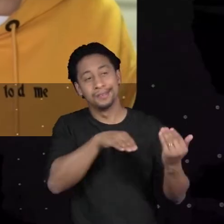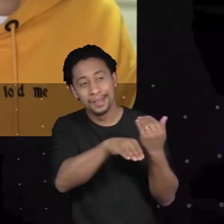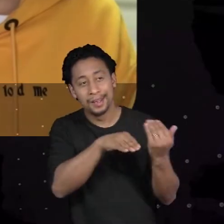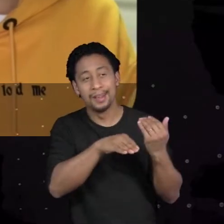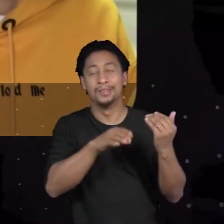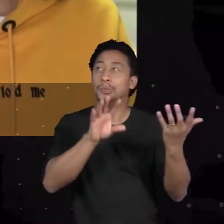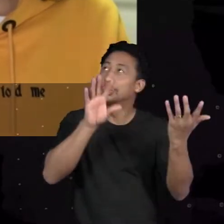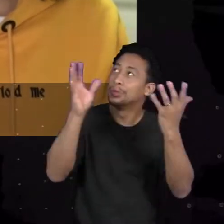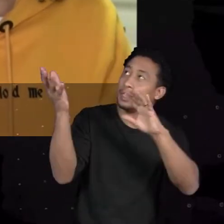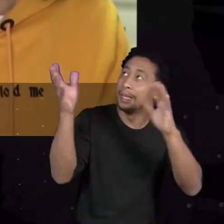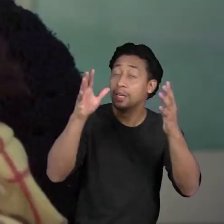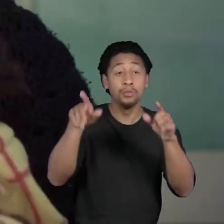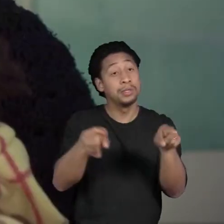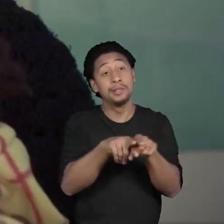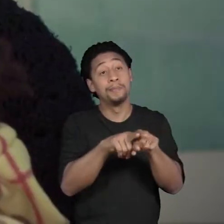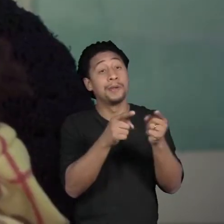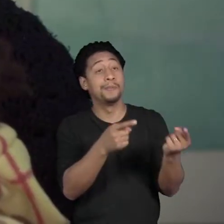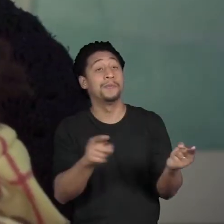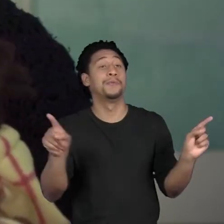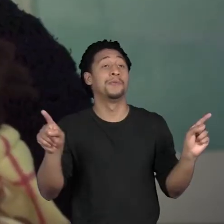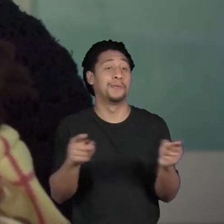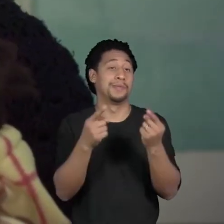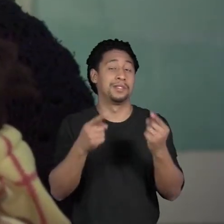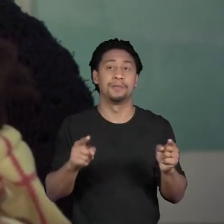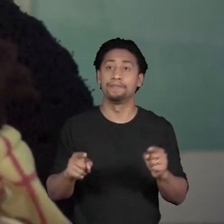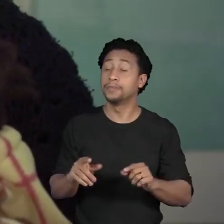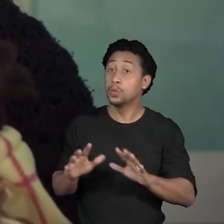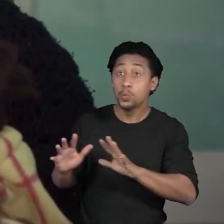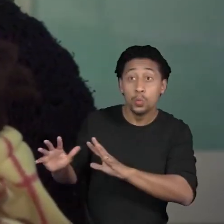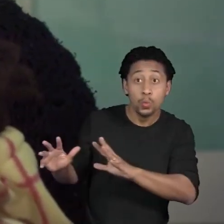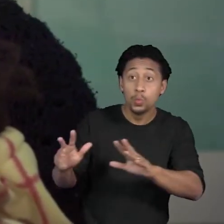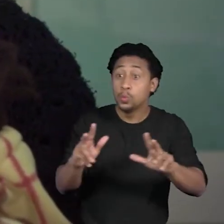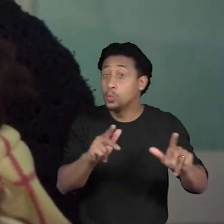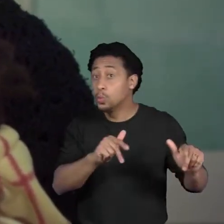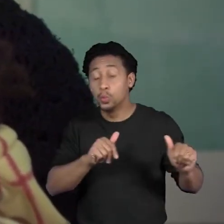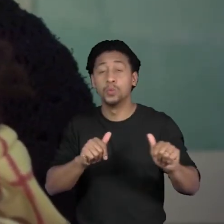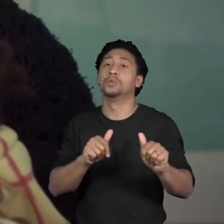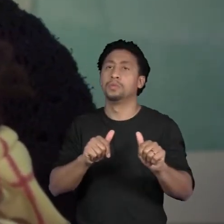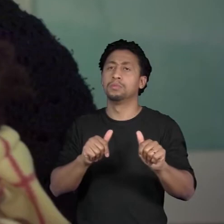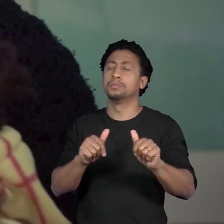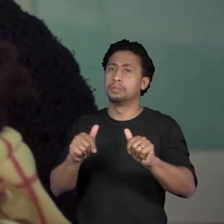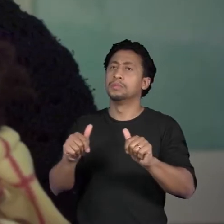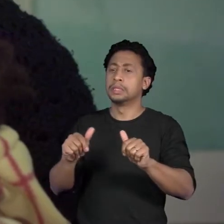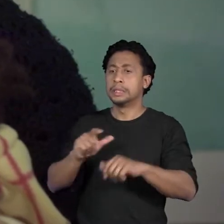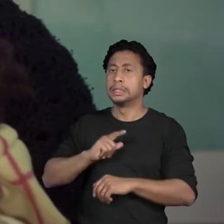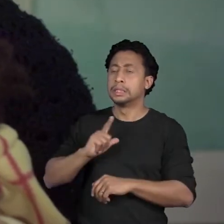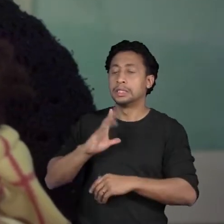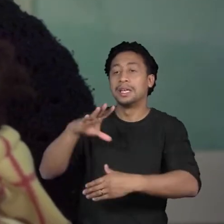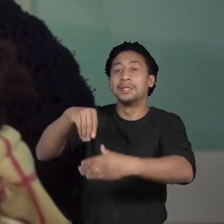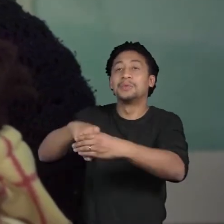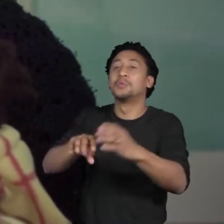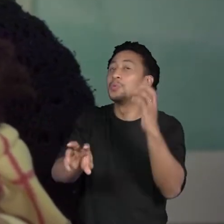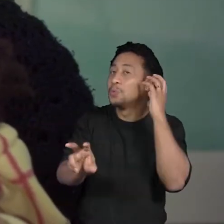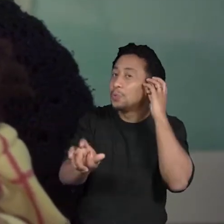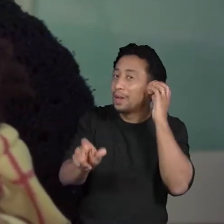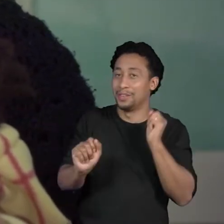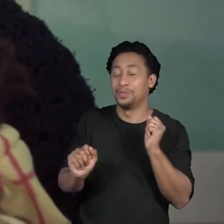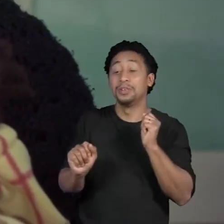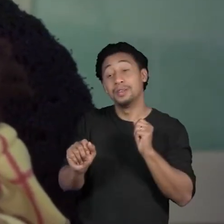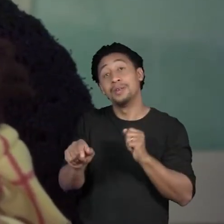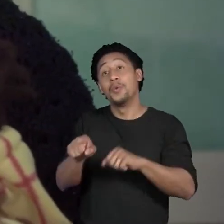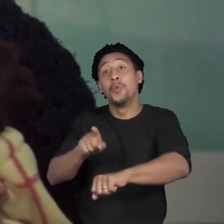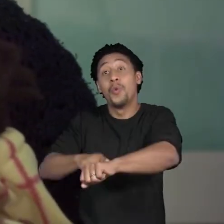Depois, quando eu comecei a ir para a escola, virou uma questão de rotina. Entrava no carro e ligava o rádio. Então,